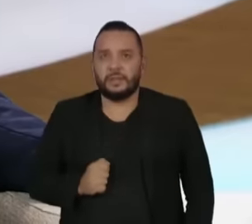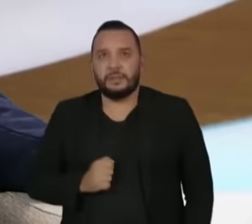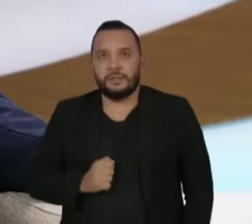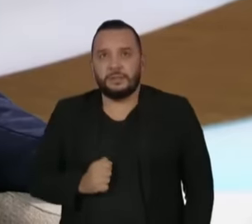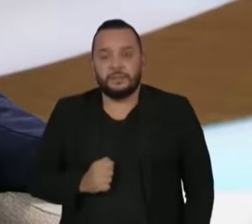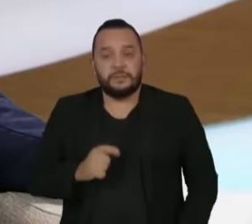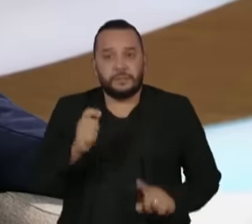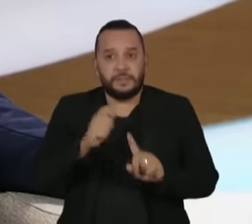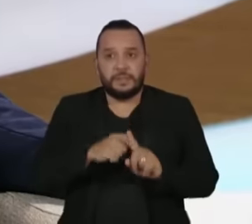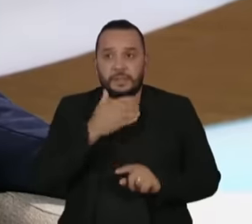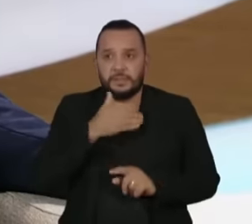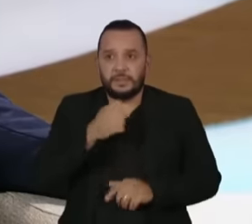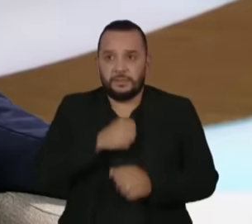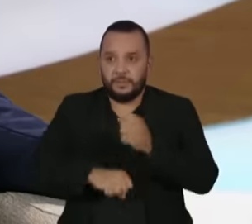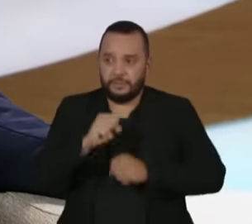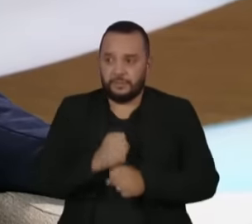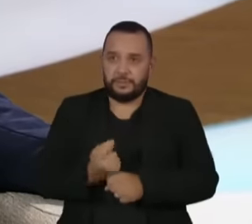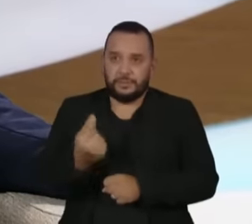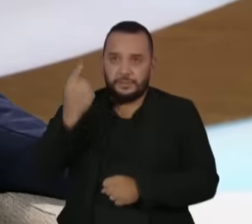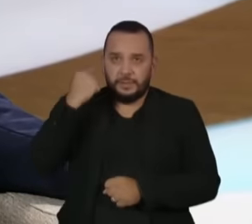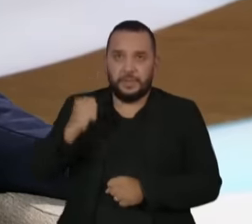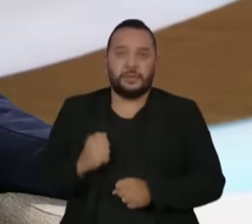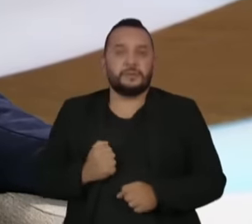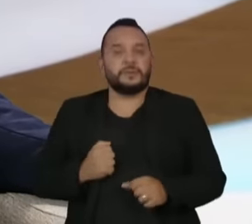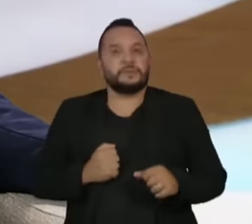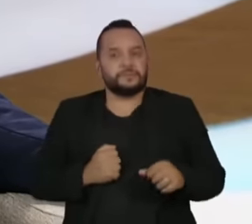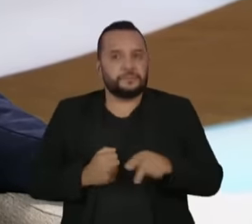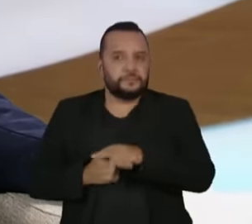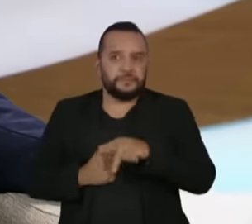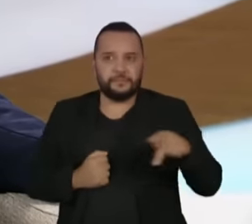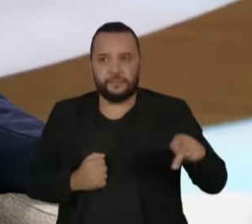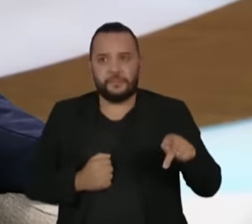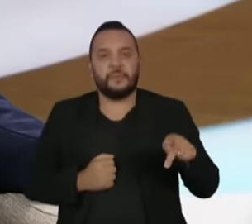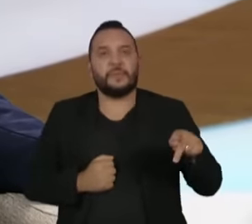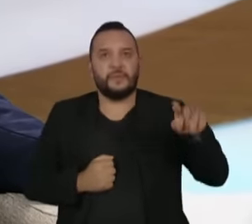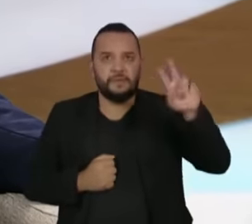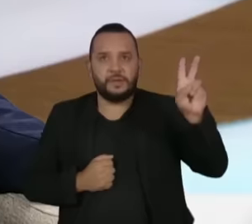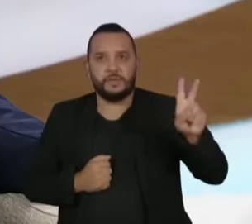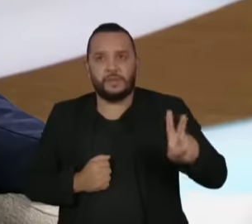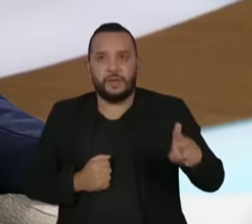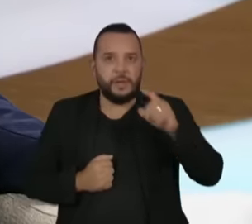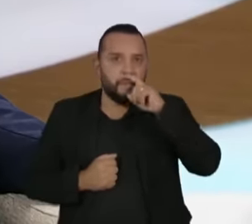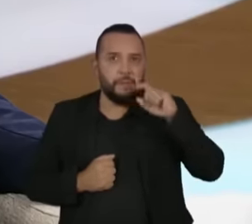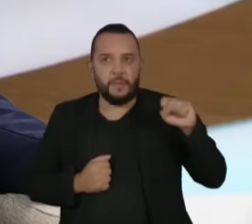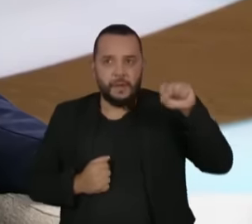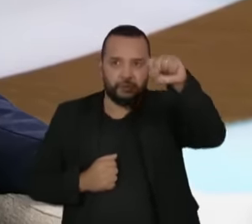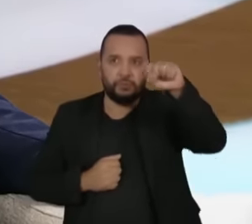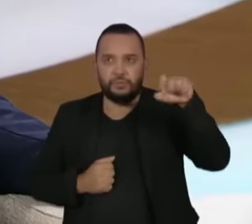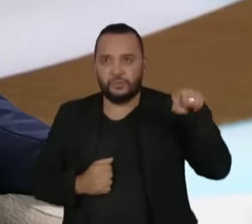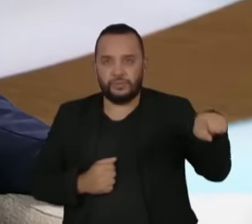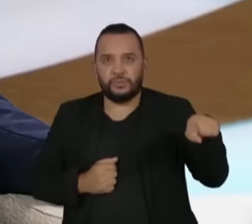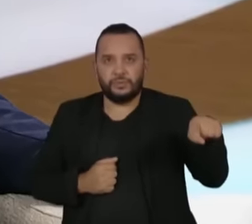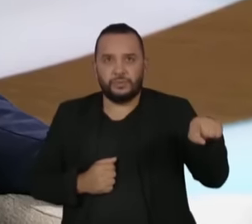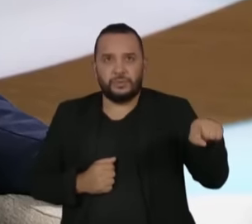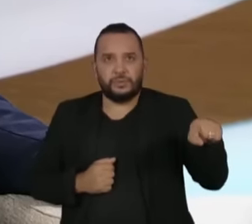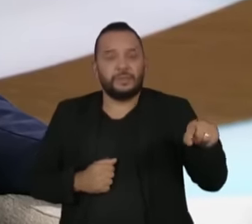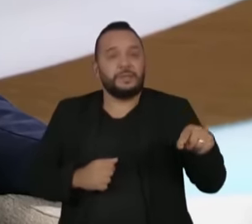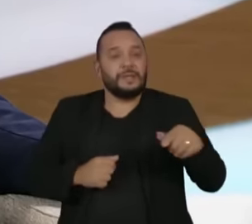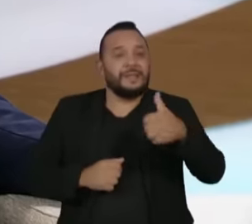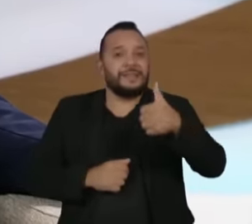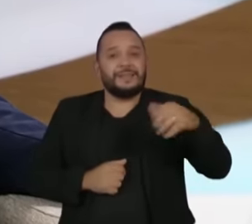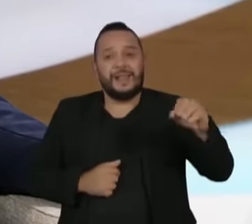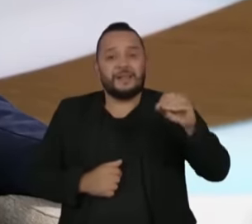em dezembro do ano passado, se não me engano, o próprio presidente, o ditador da Venezuela, solta 10 americanos